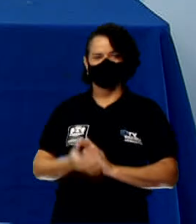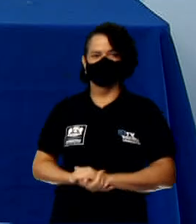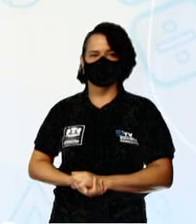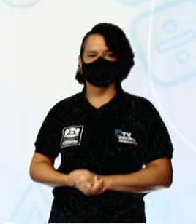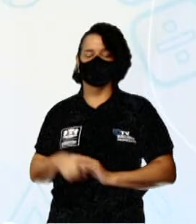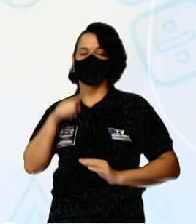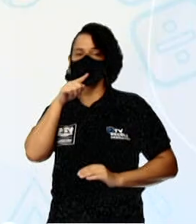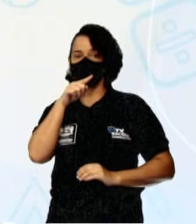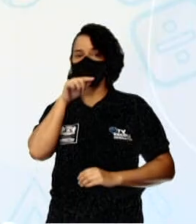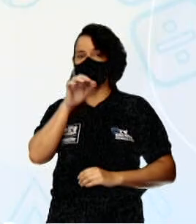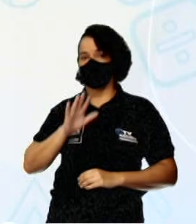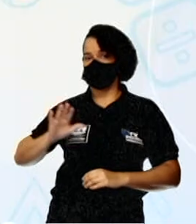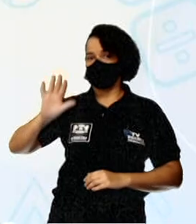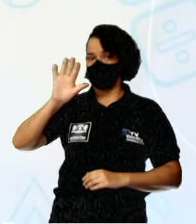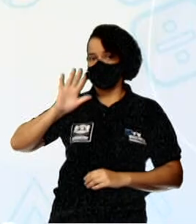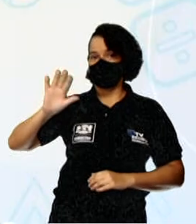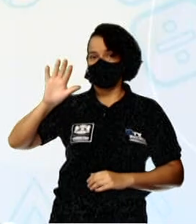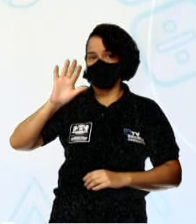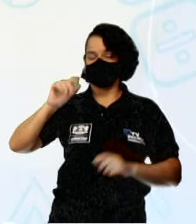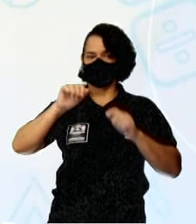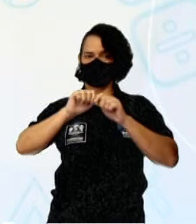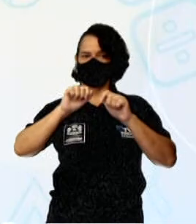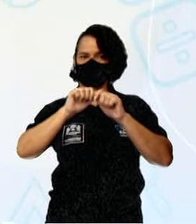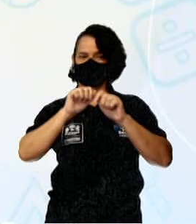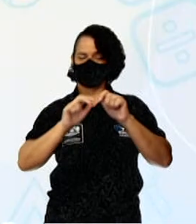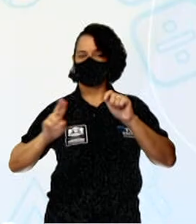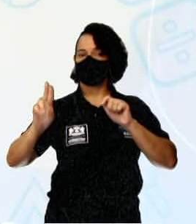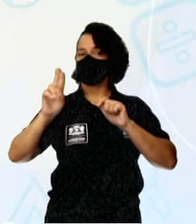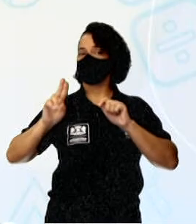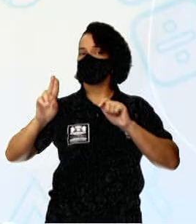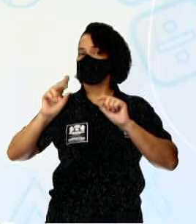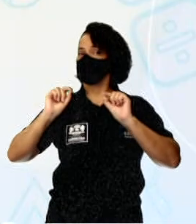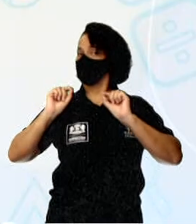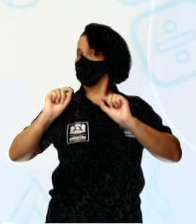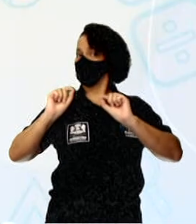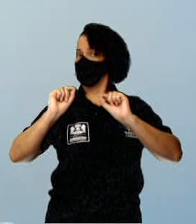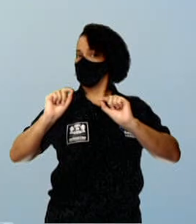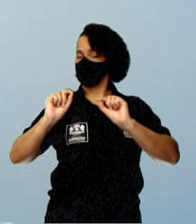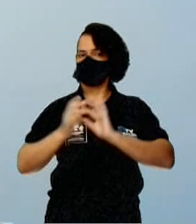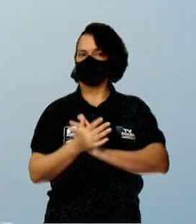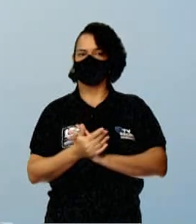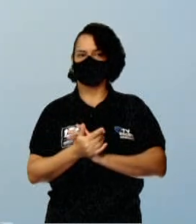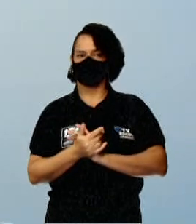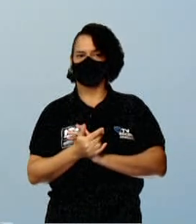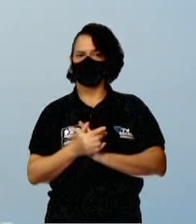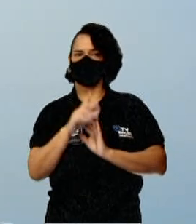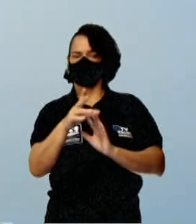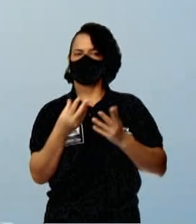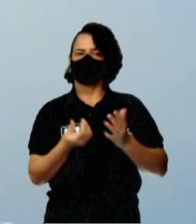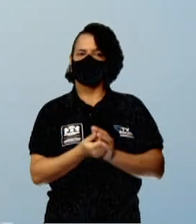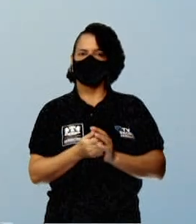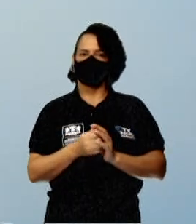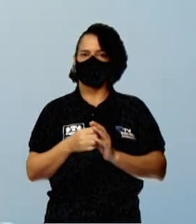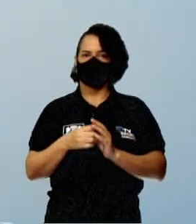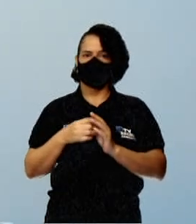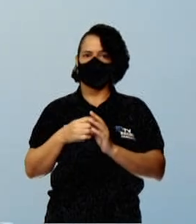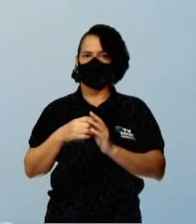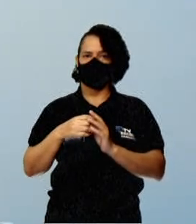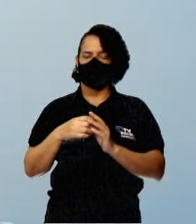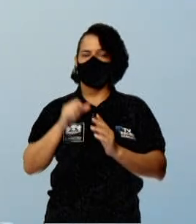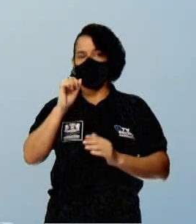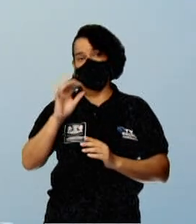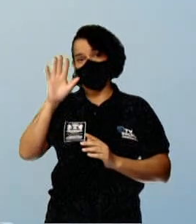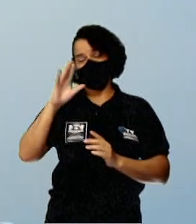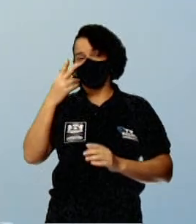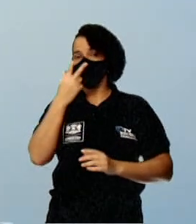Aqui. Para fazer esse dado, a gente vai utilizar essa forma básica, que é uma cruz, ou seja, são 6 lados